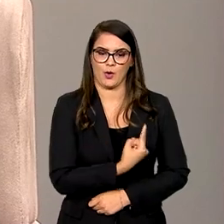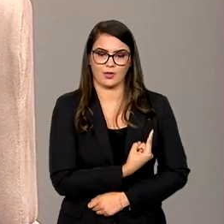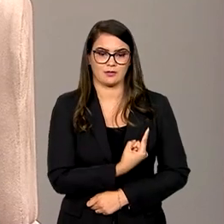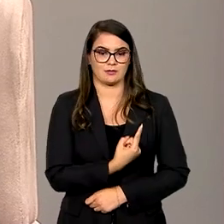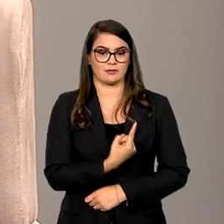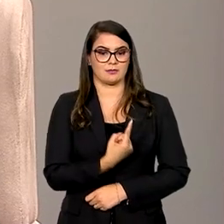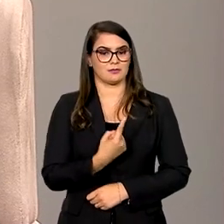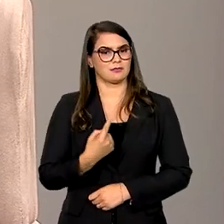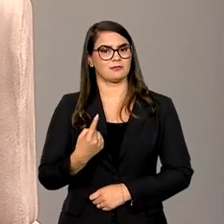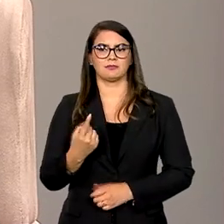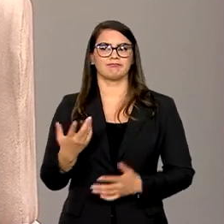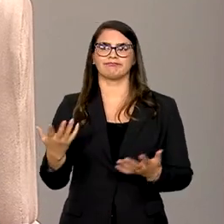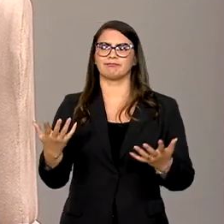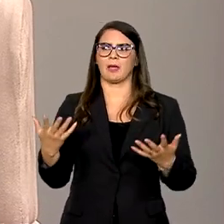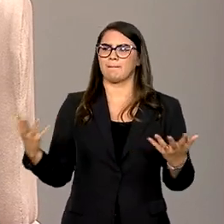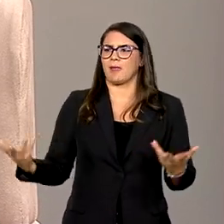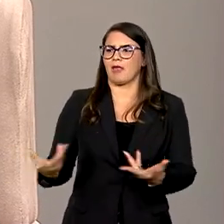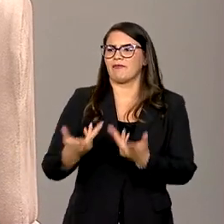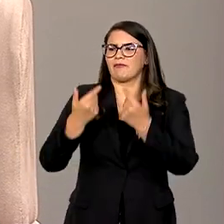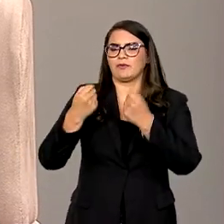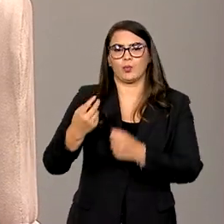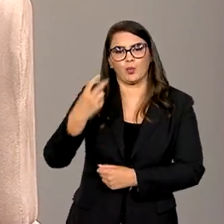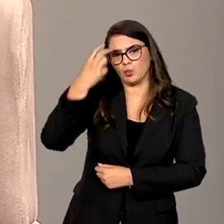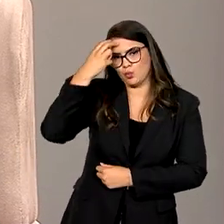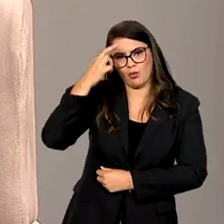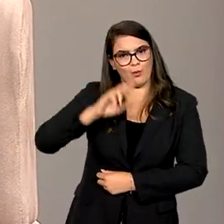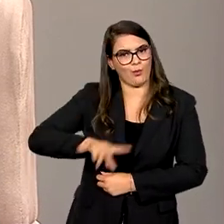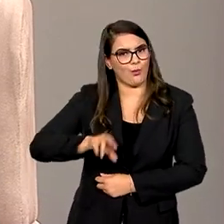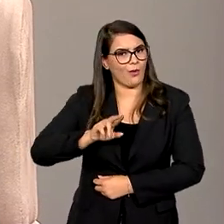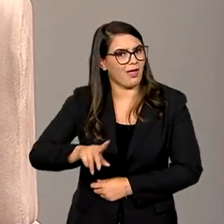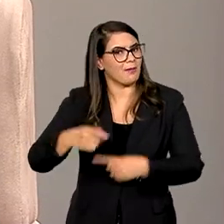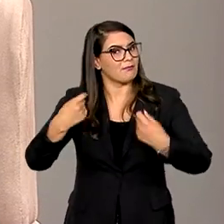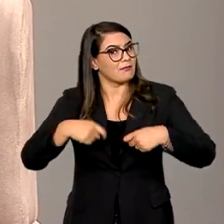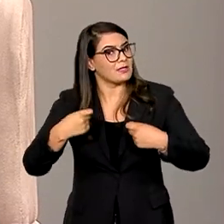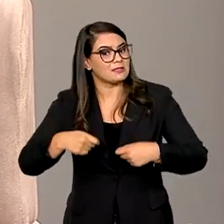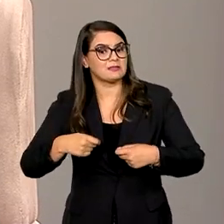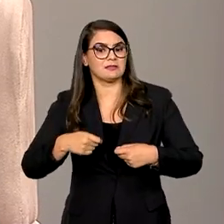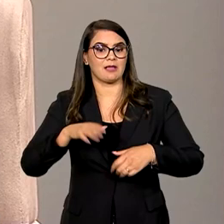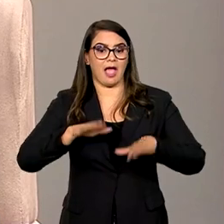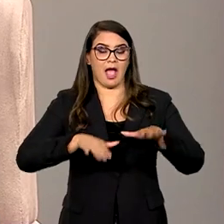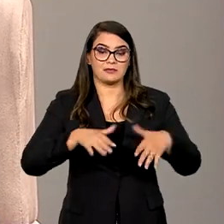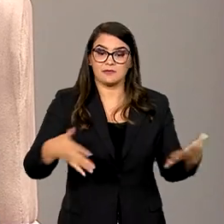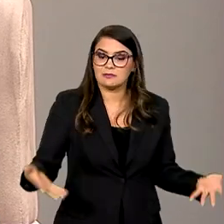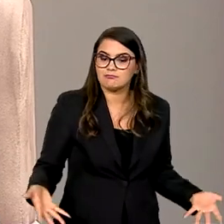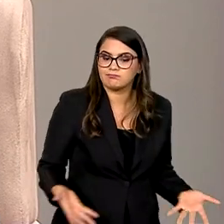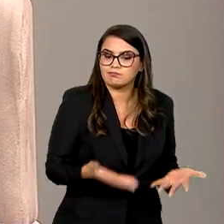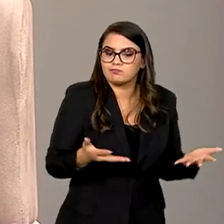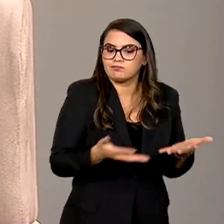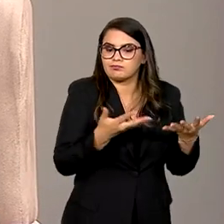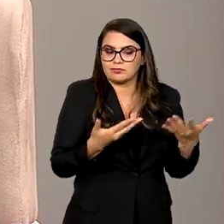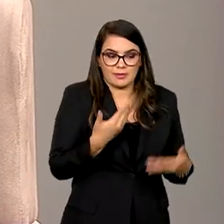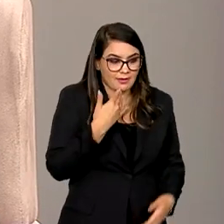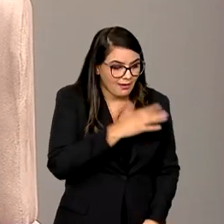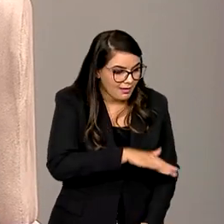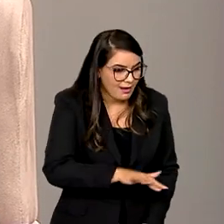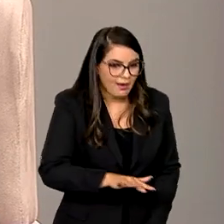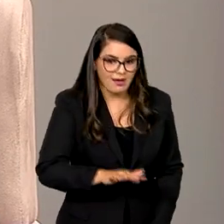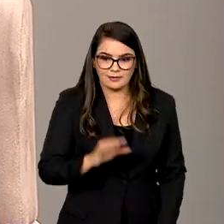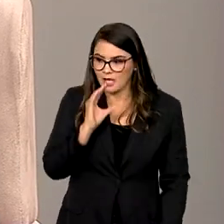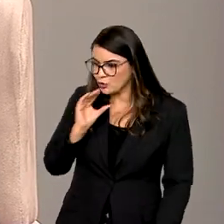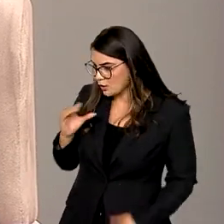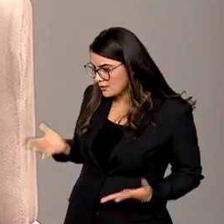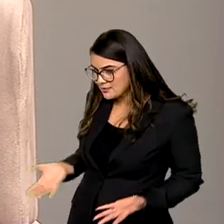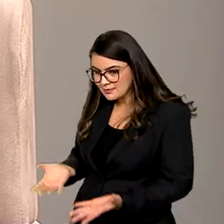as nossas riquezas culturais e é preciso muitas vezes impulsionar isso nas crianças, nos